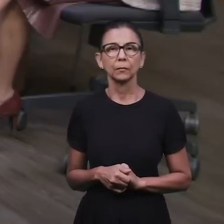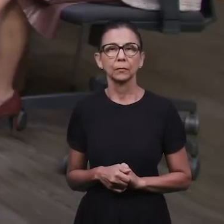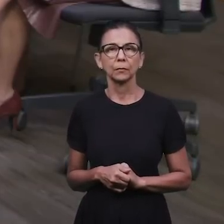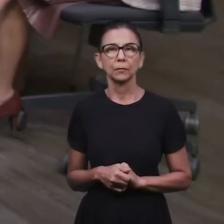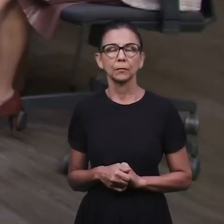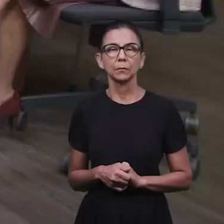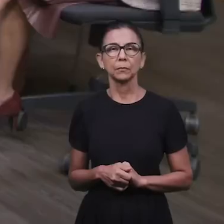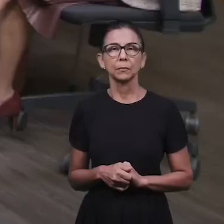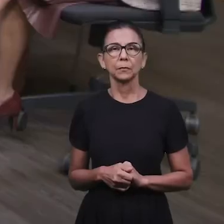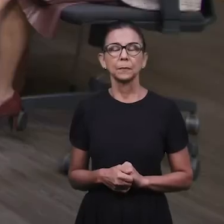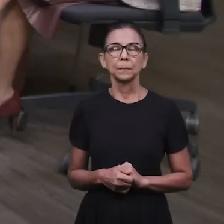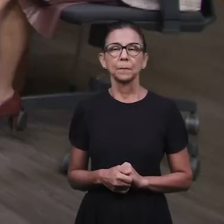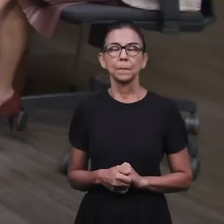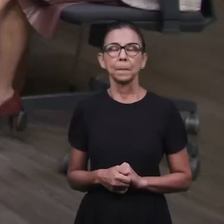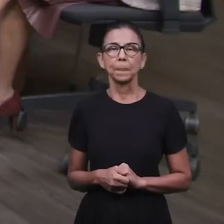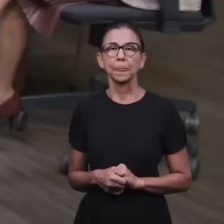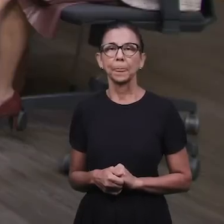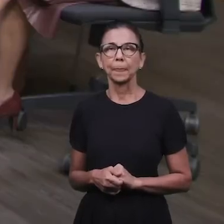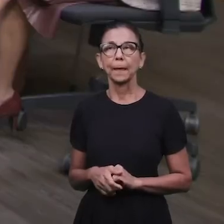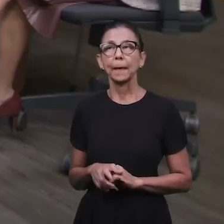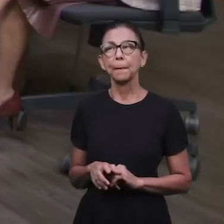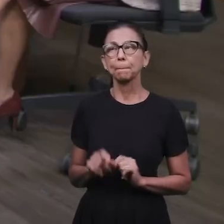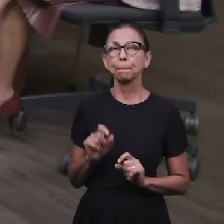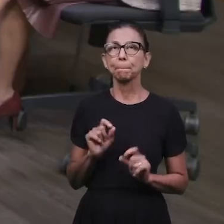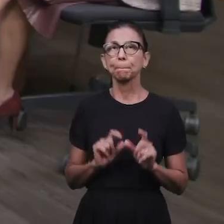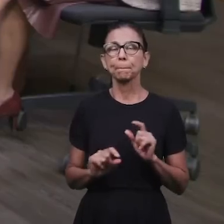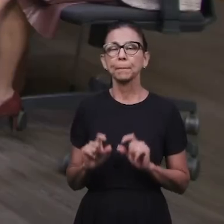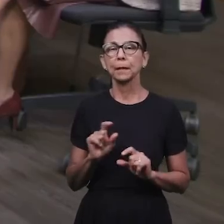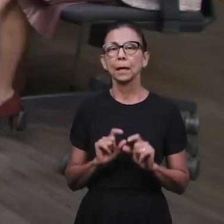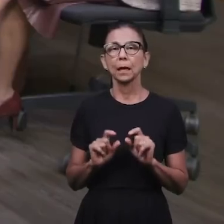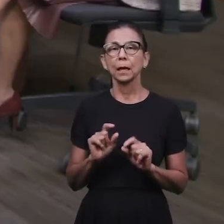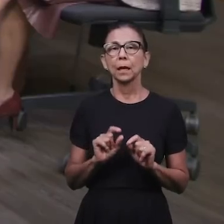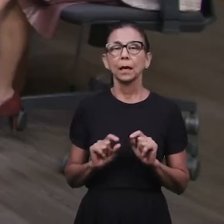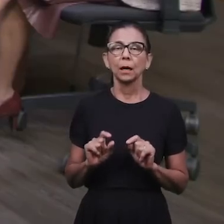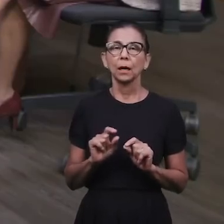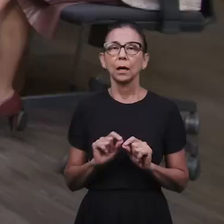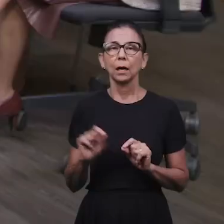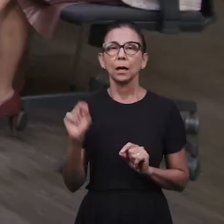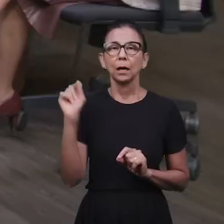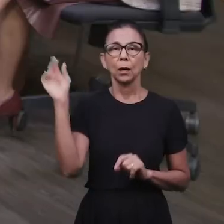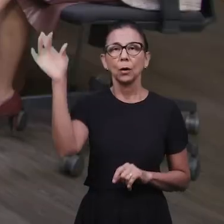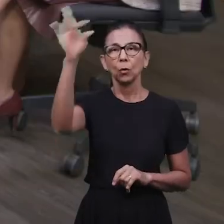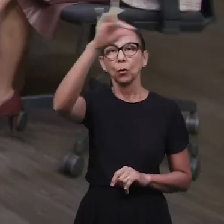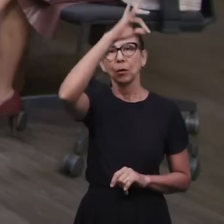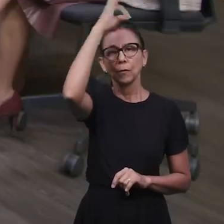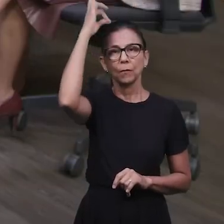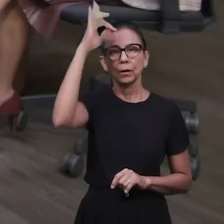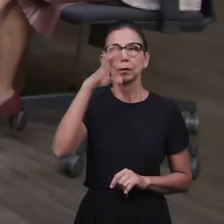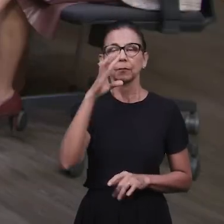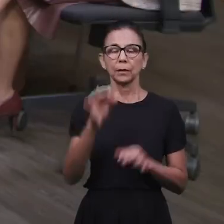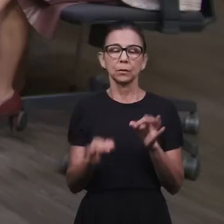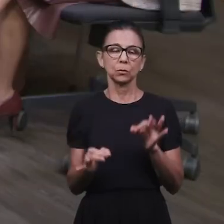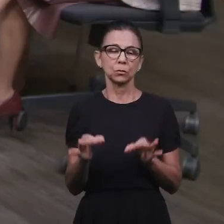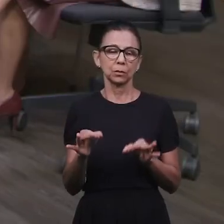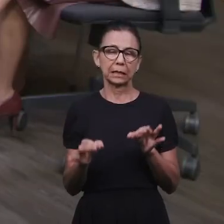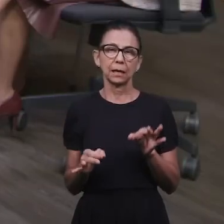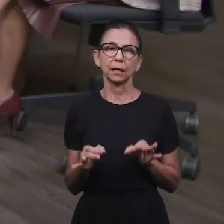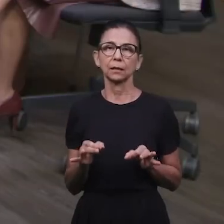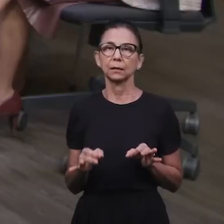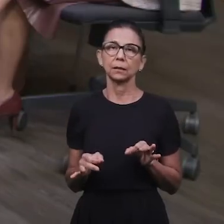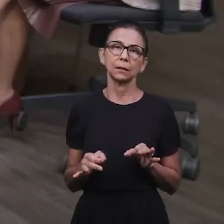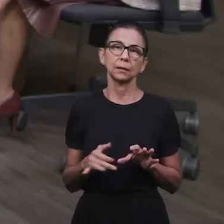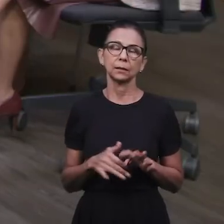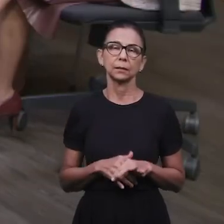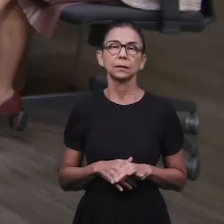vai definir, porque pode acontecer, inclusive, de algo que convenha agora, mas não convenha amanhã, à